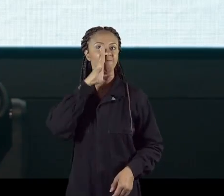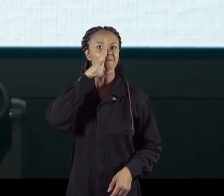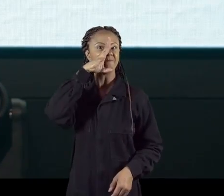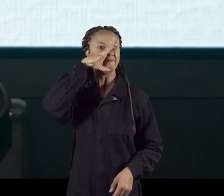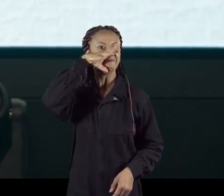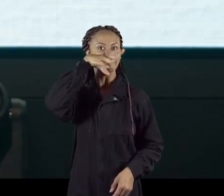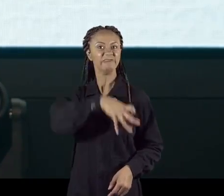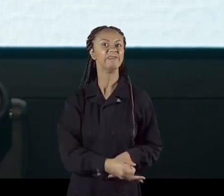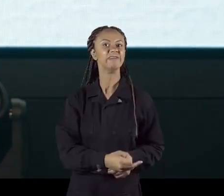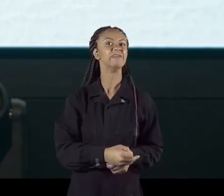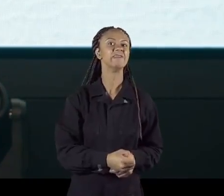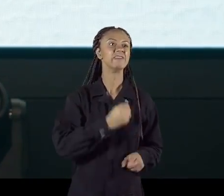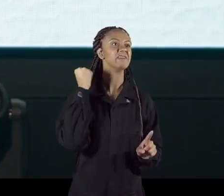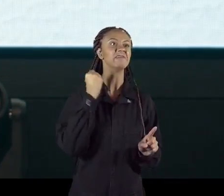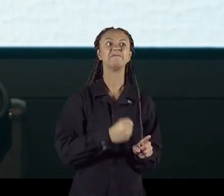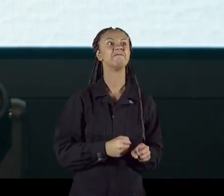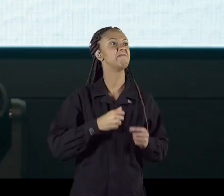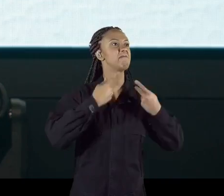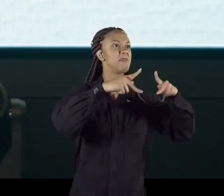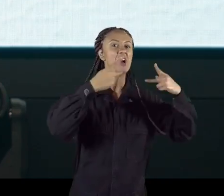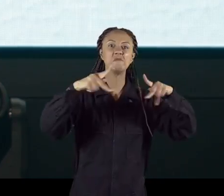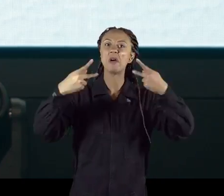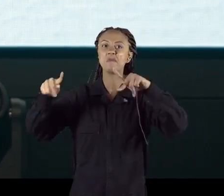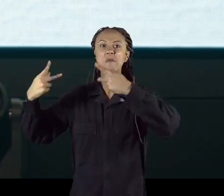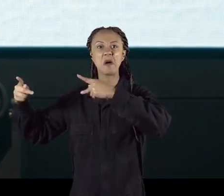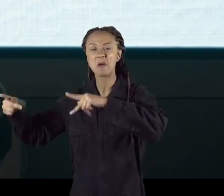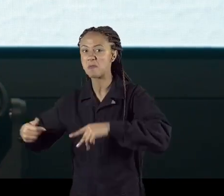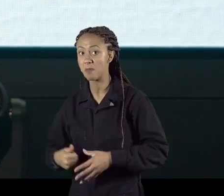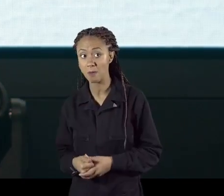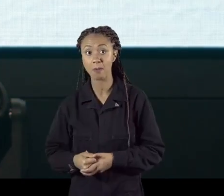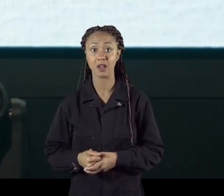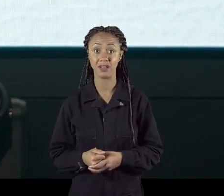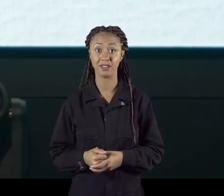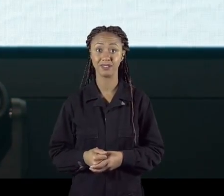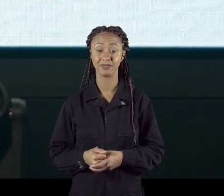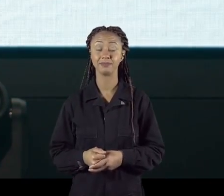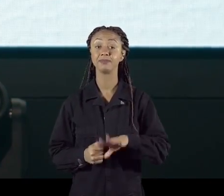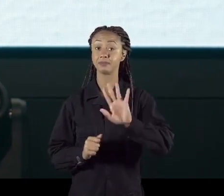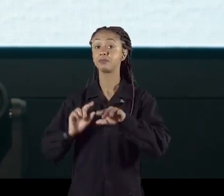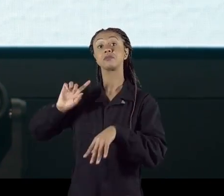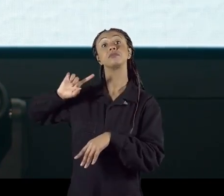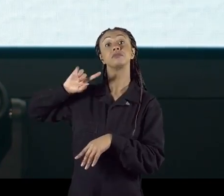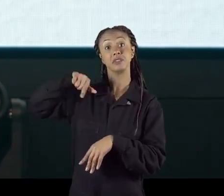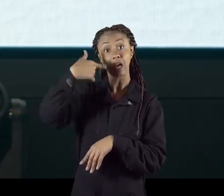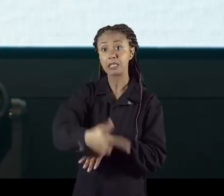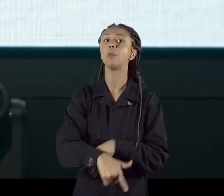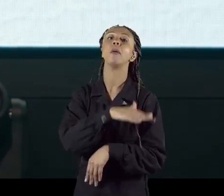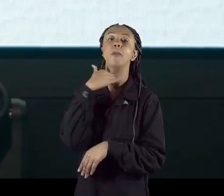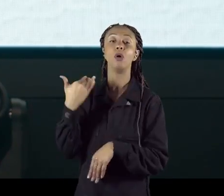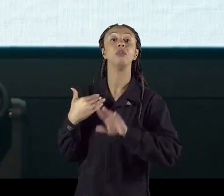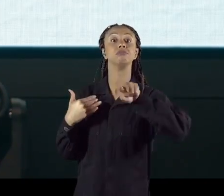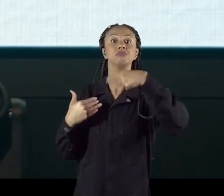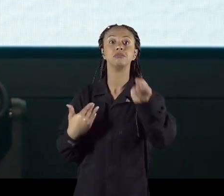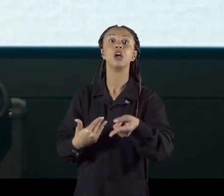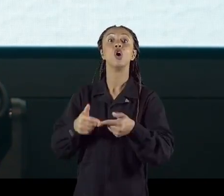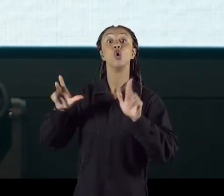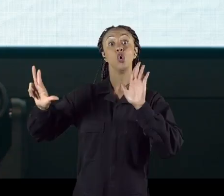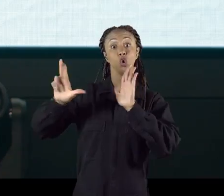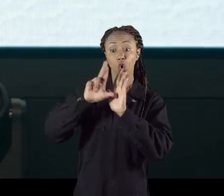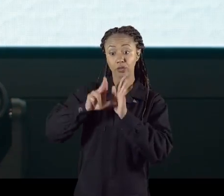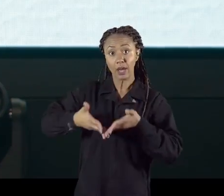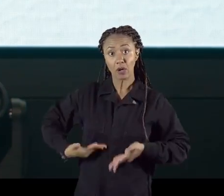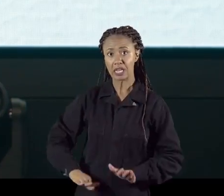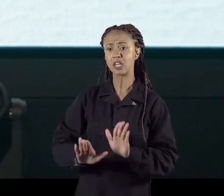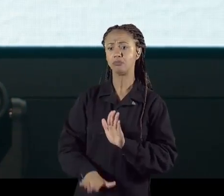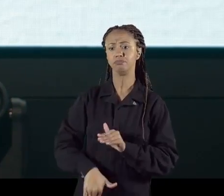e ninguém matava o camarada porque ele tava debaixo de uma profecia de um homem Santo então que ele ninguém vai